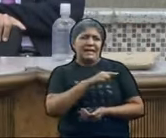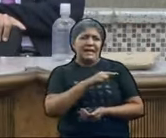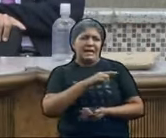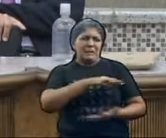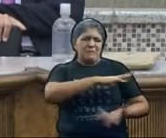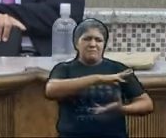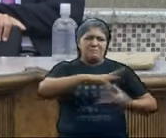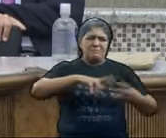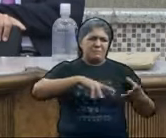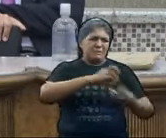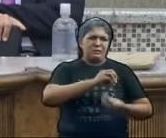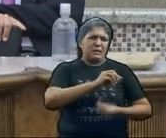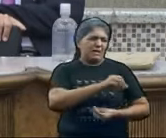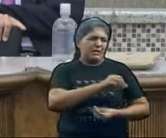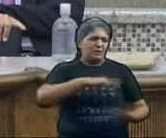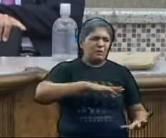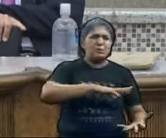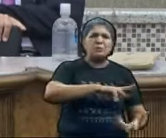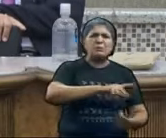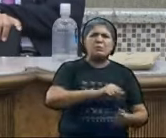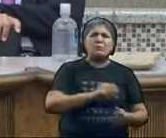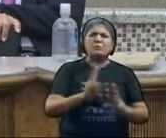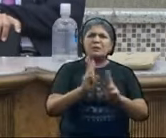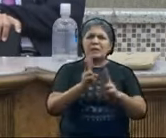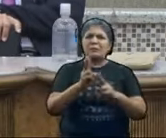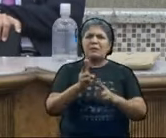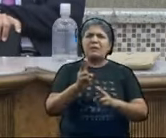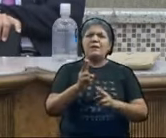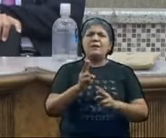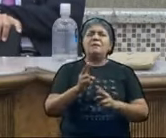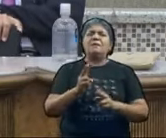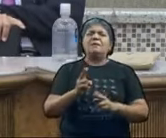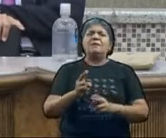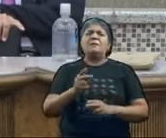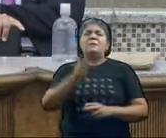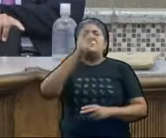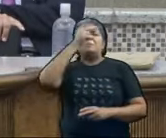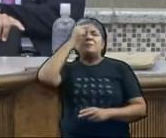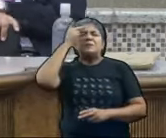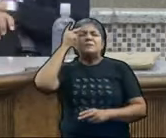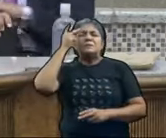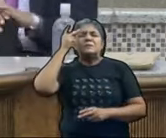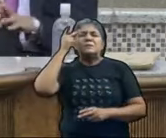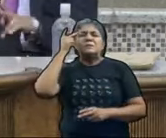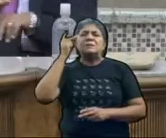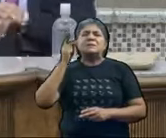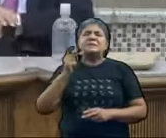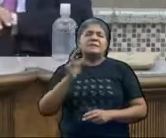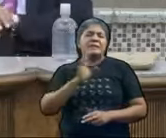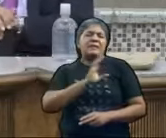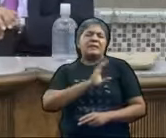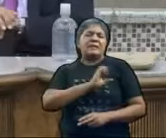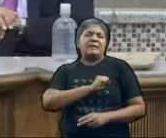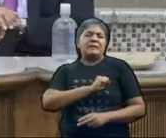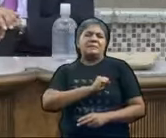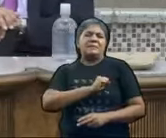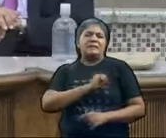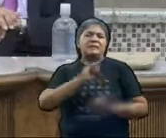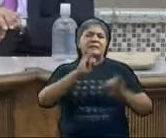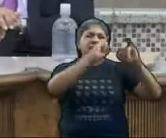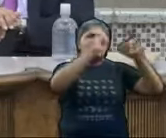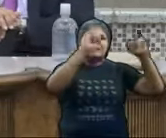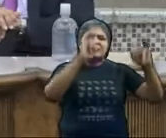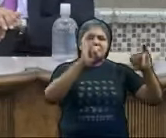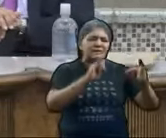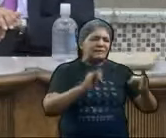cuidado. Isto é feitiçaria. E diz aqui, todos os idólatras. Idólatra, o ídolo, é tudo